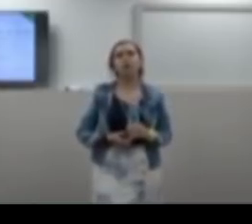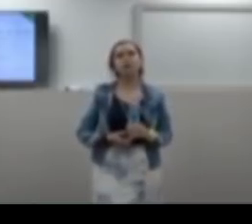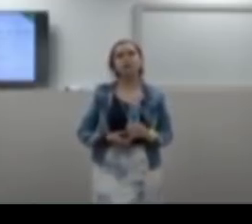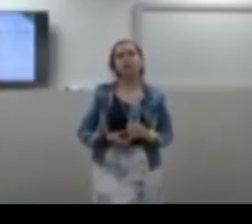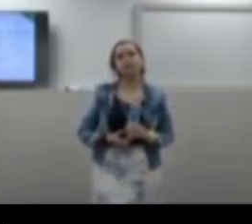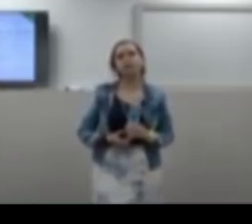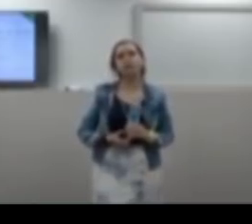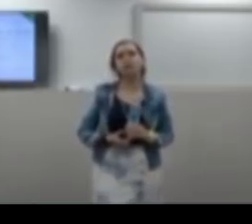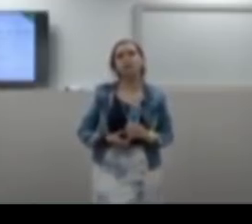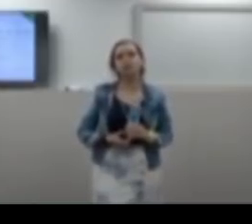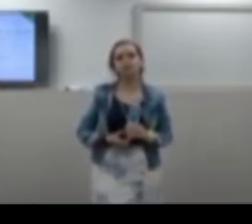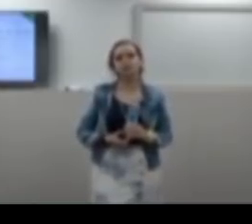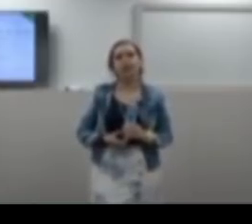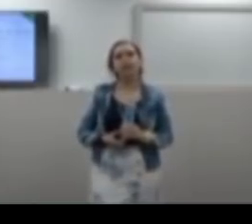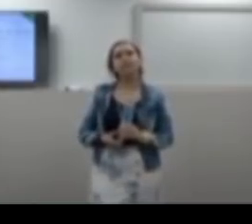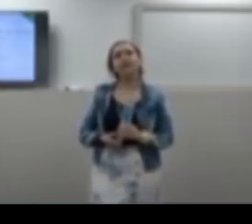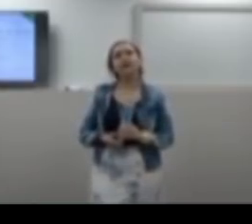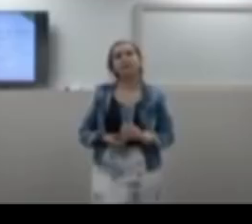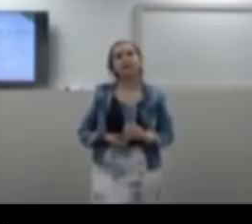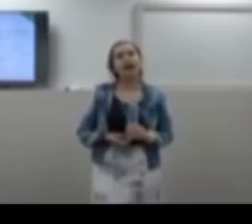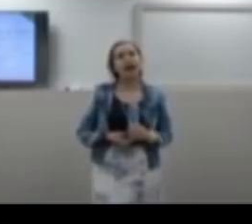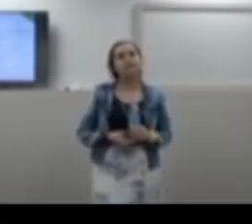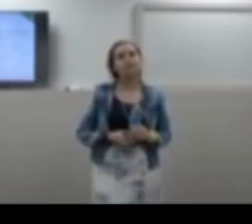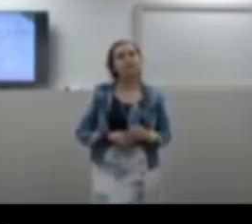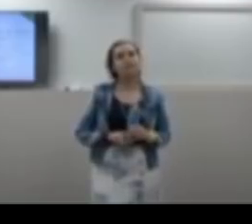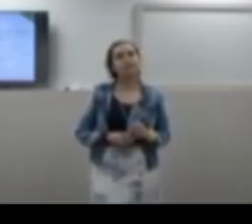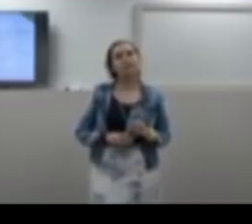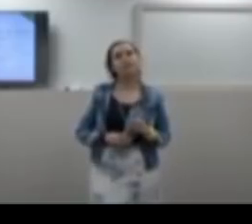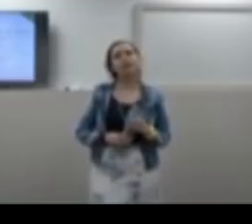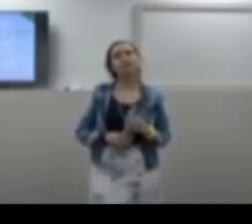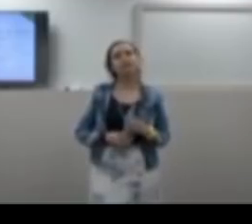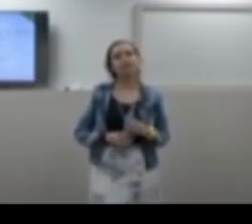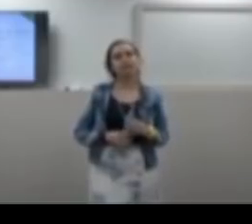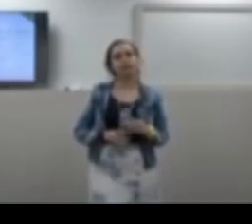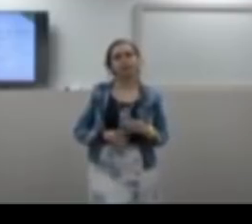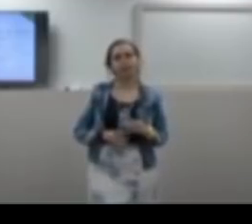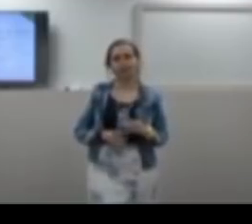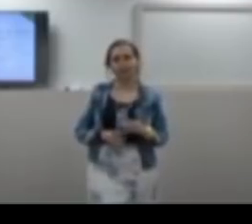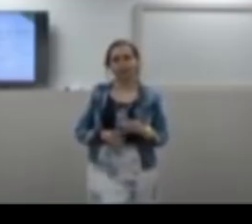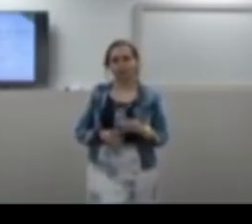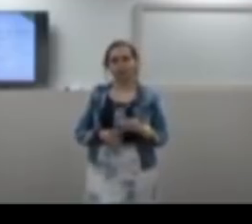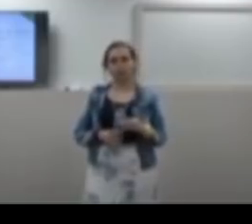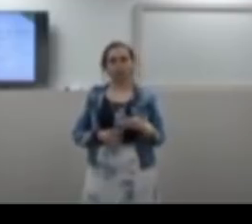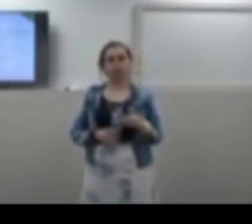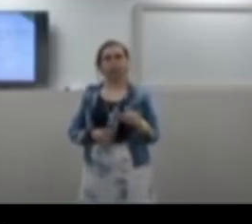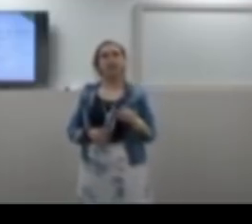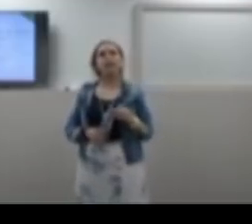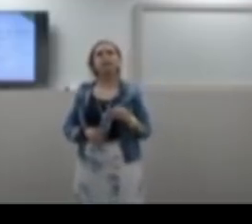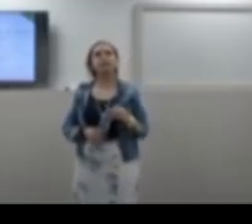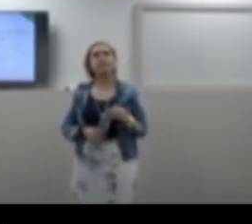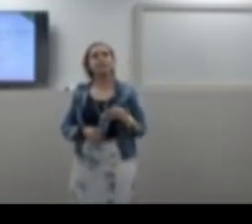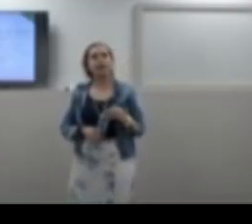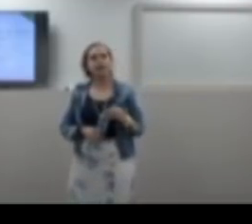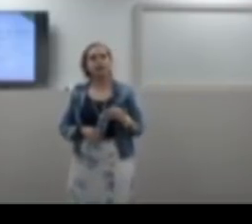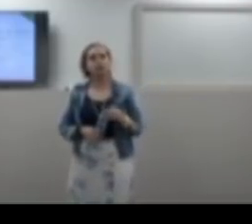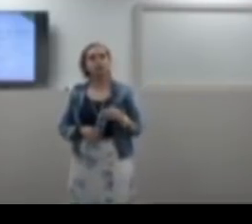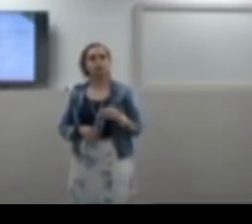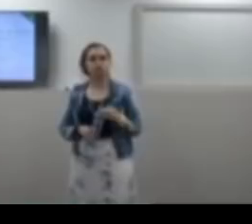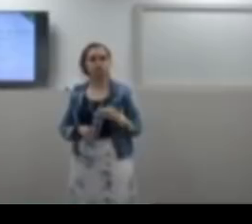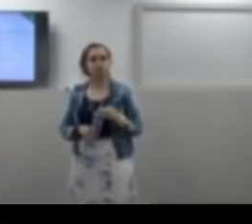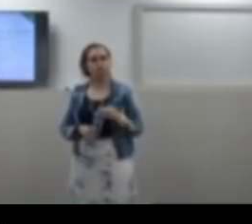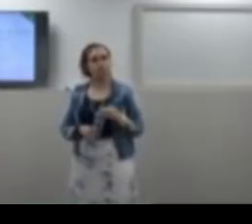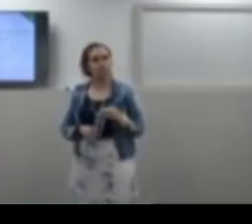país. O que eles apresentam em comum? Letra A vegetação é bem adaptada ao clima quente e úmido. Letra